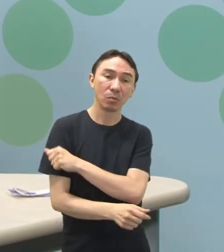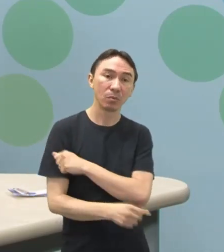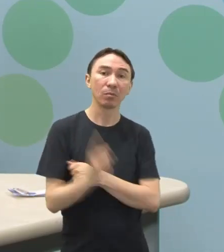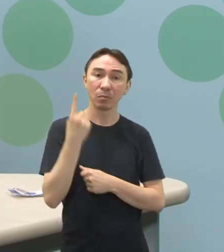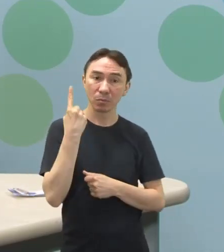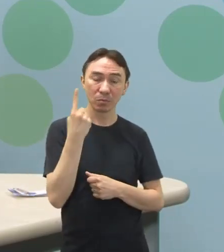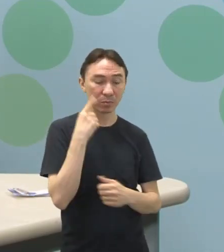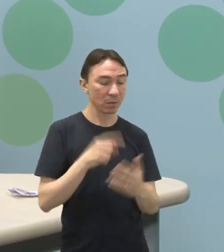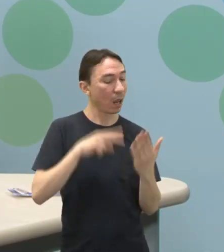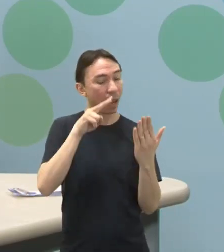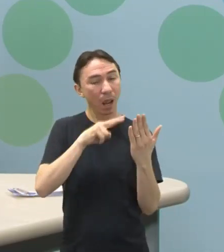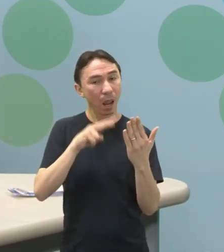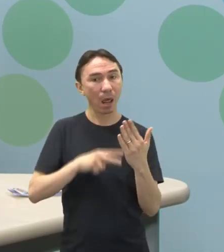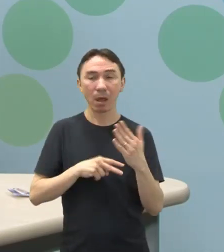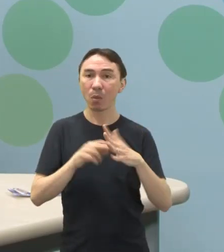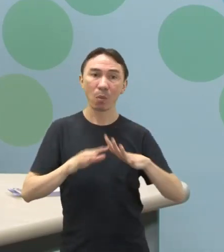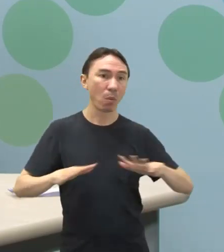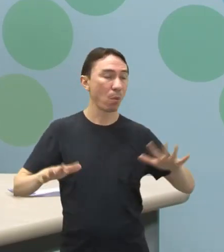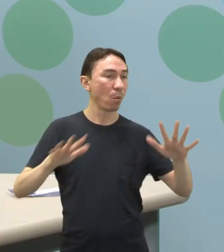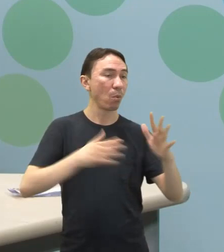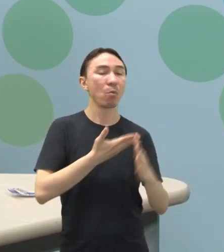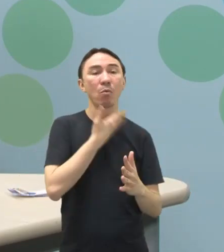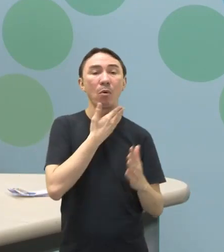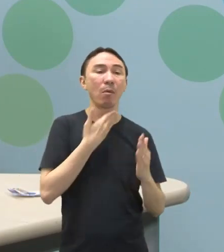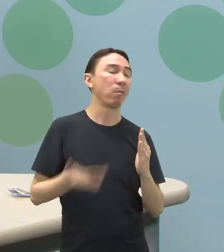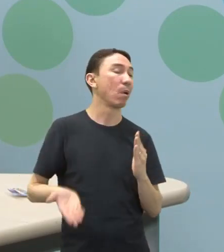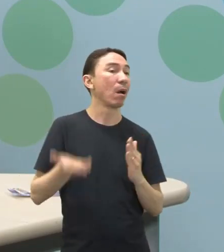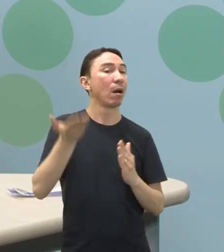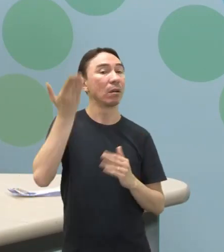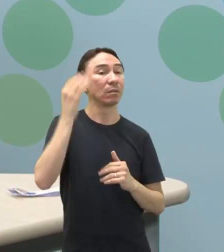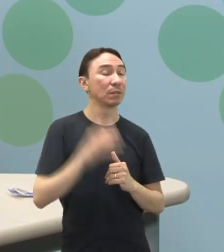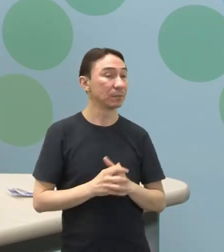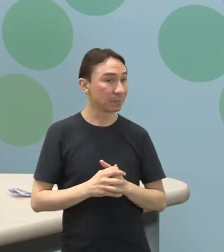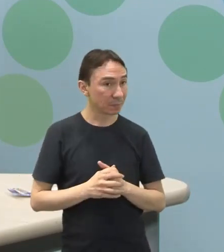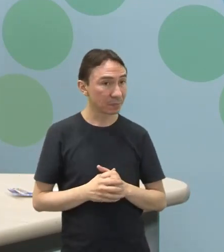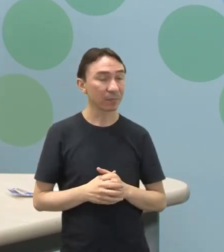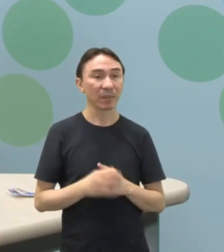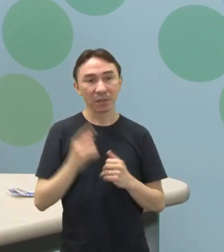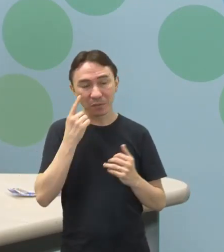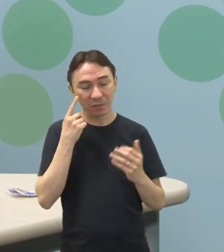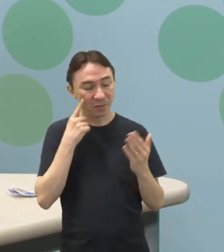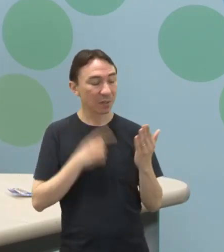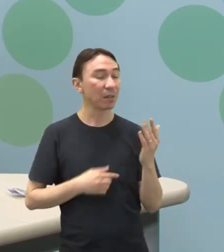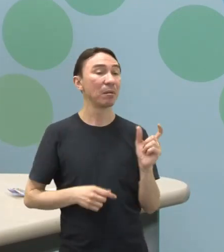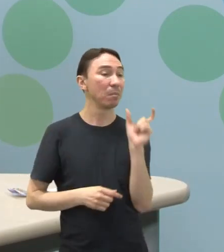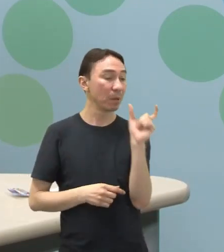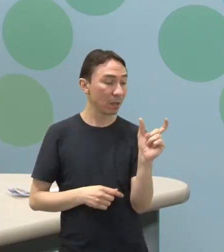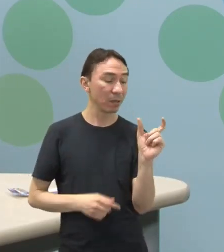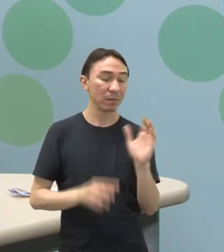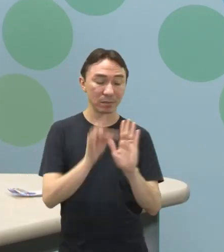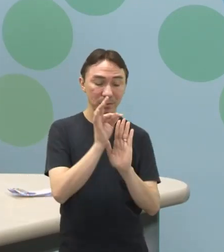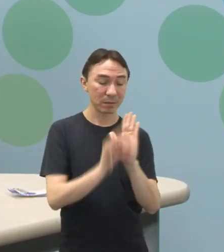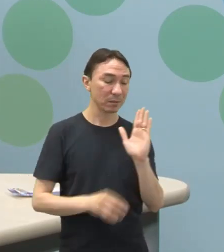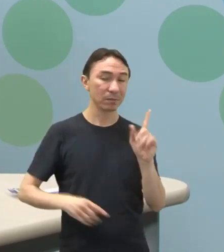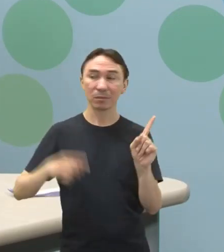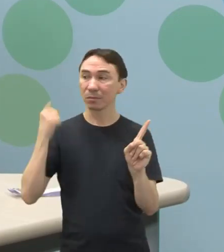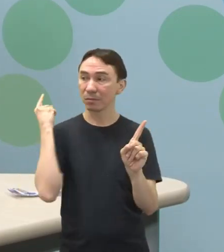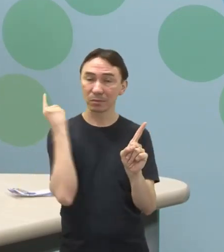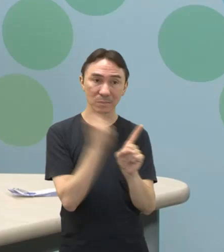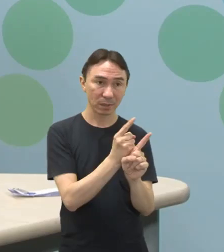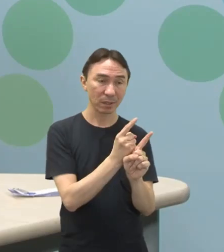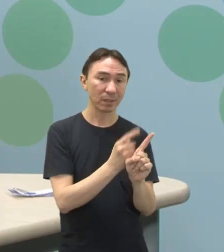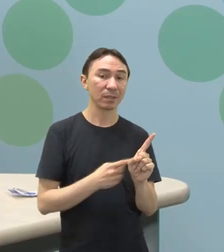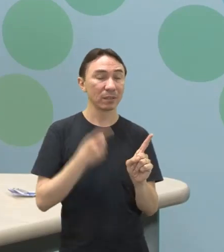estudantes para se desenvolver a escrita solicitar ao estudante que localize a palavra no texto por isso da importância